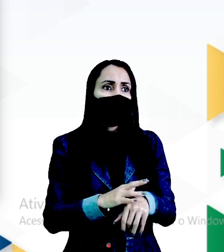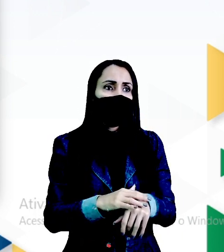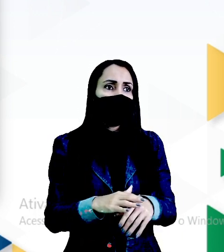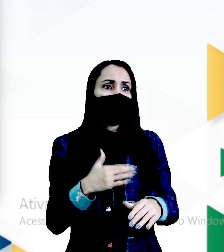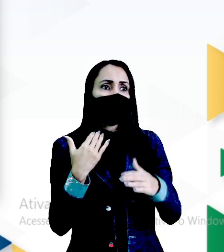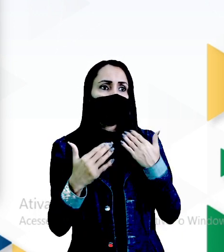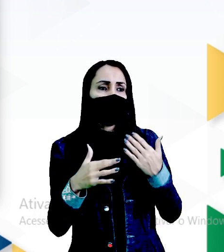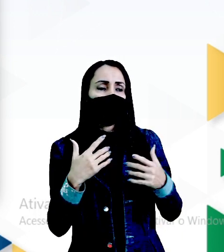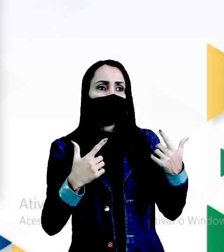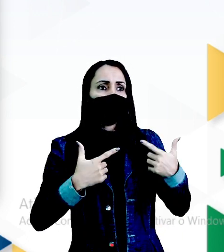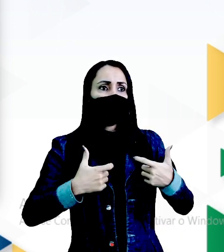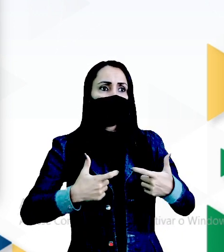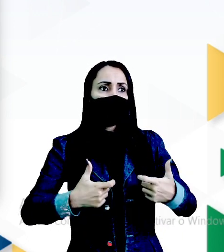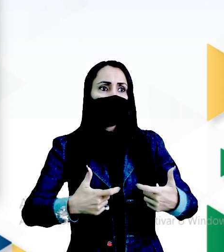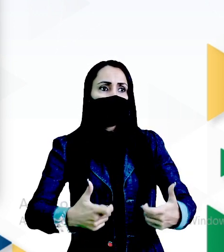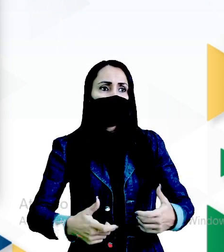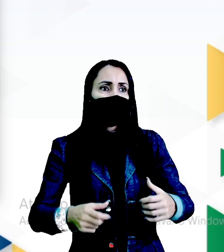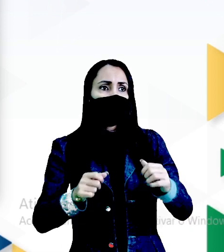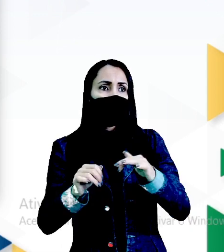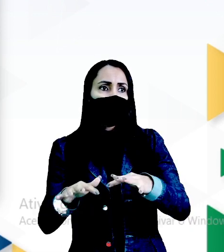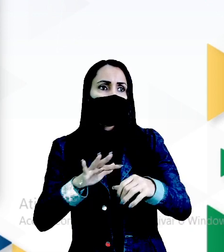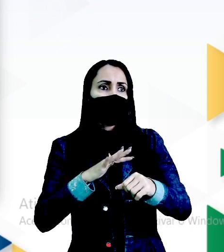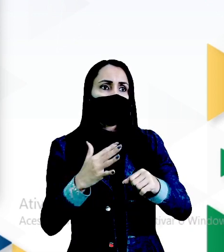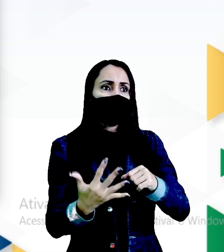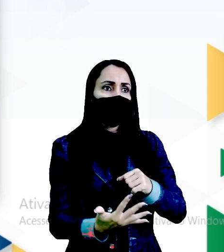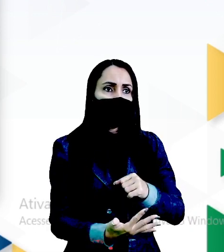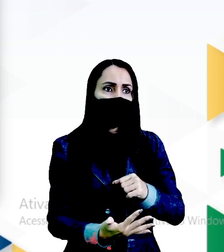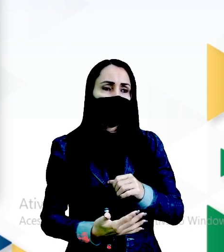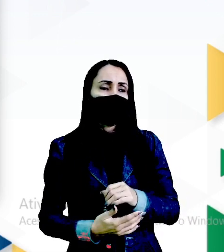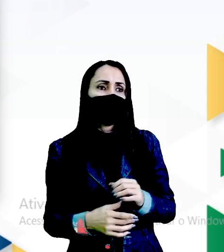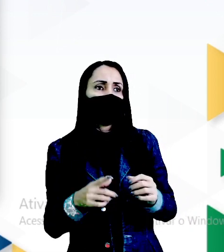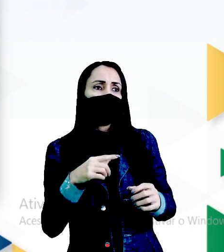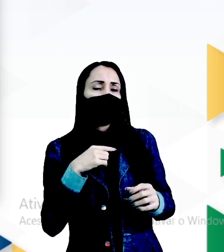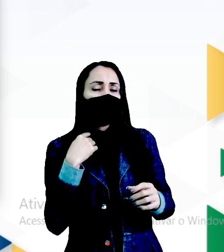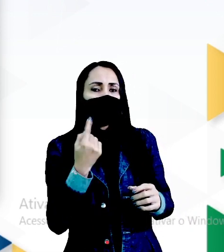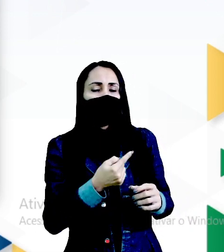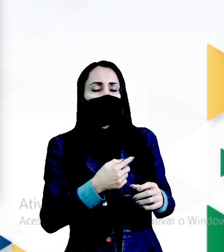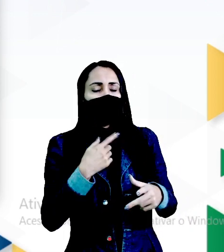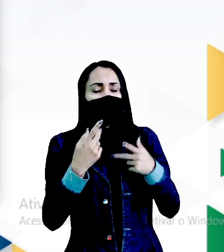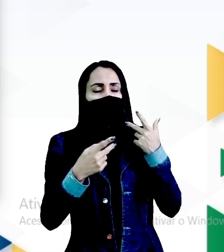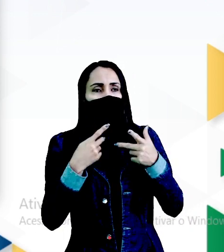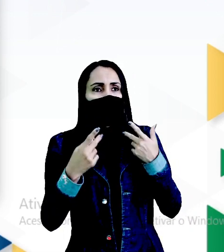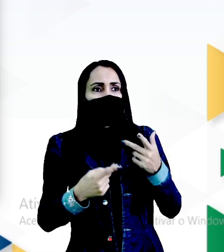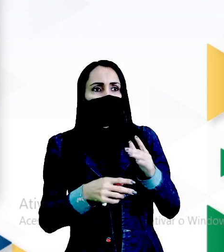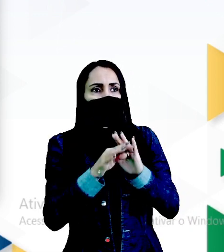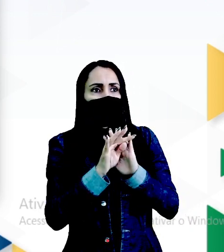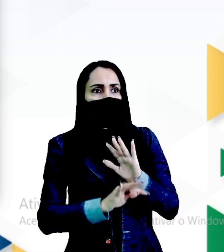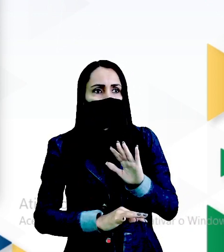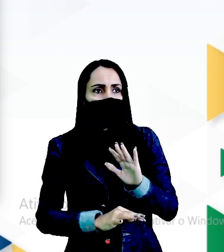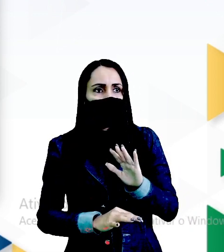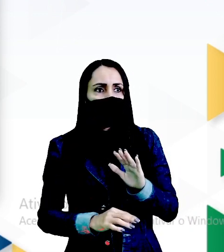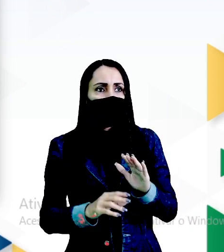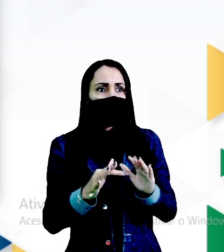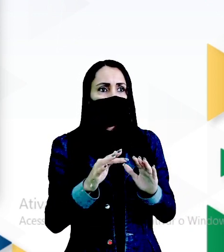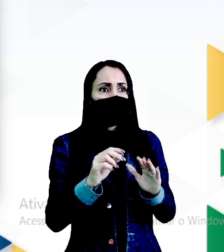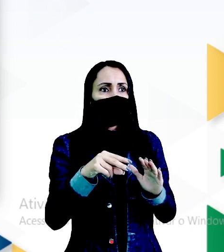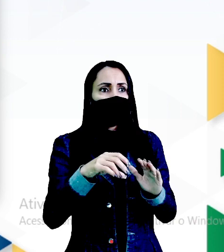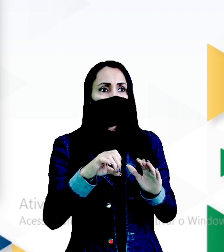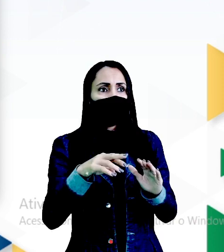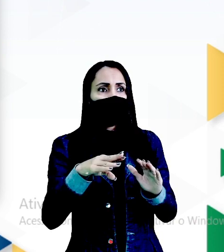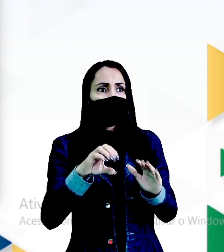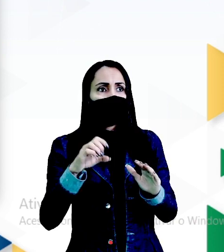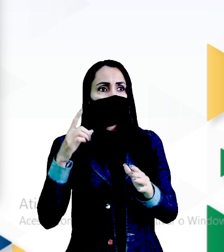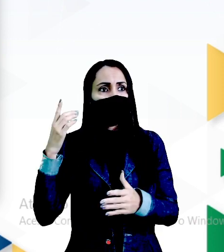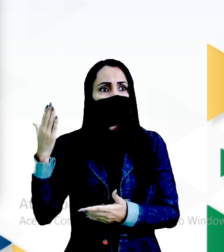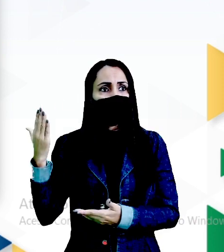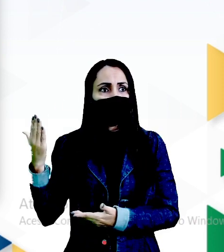guerras, pandemias, etc. Então, quando a gente fala em texto fúnebre, é justamente o